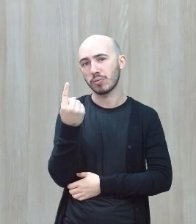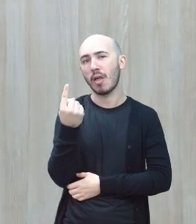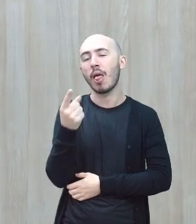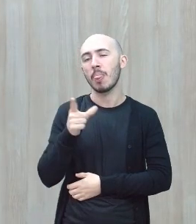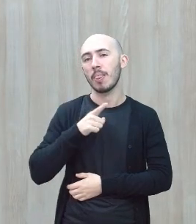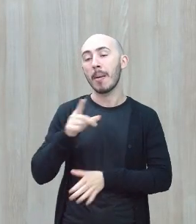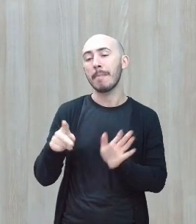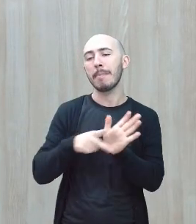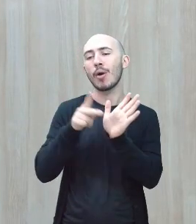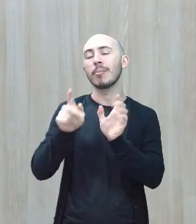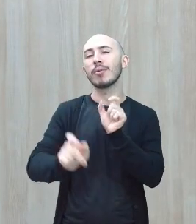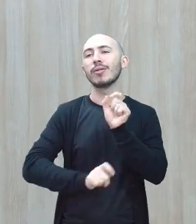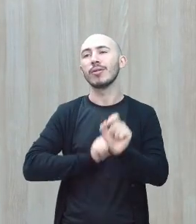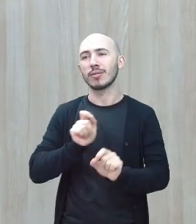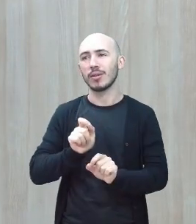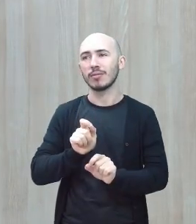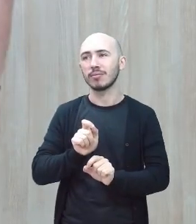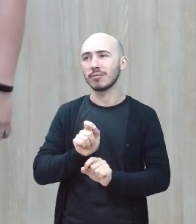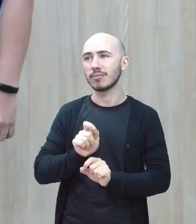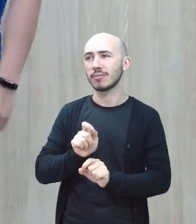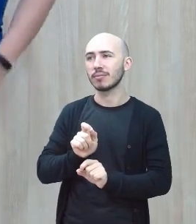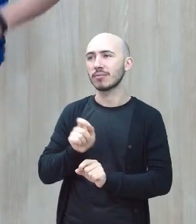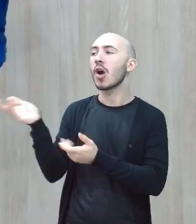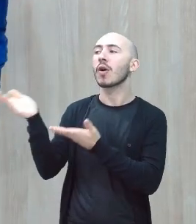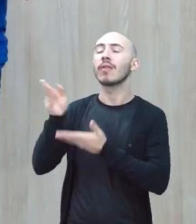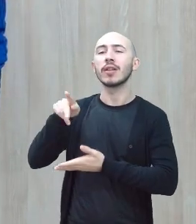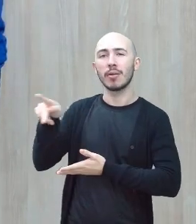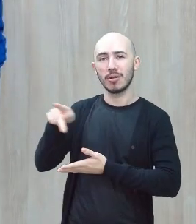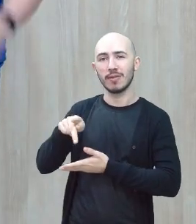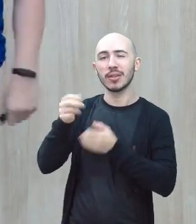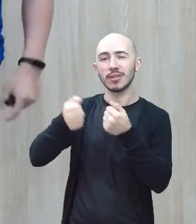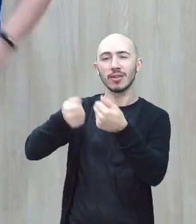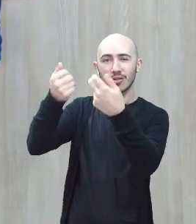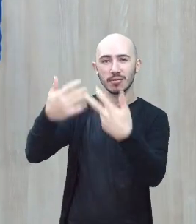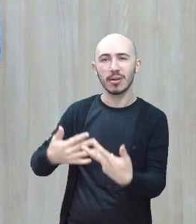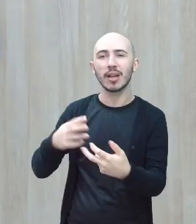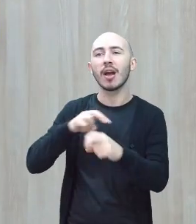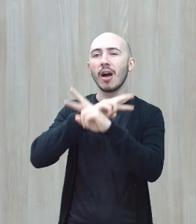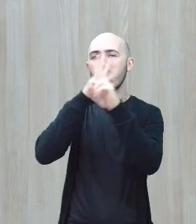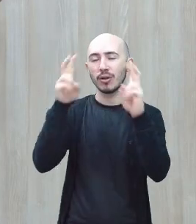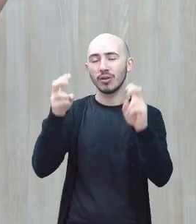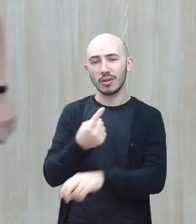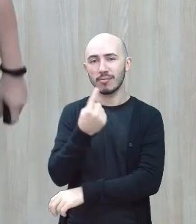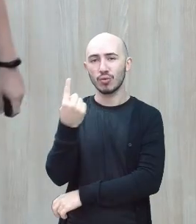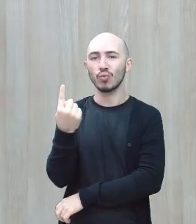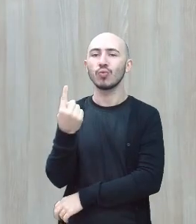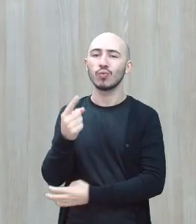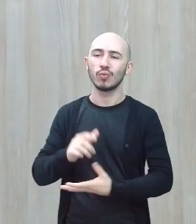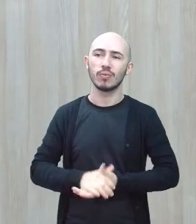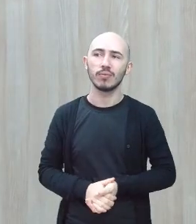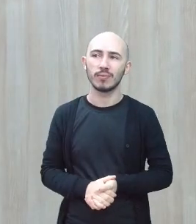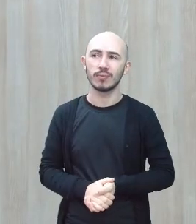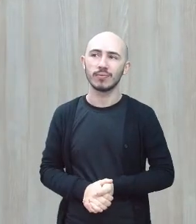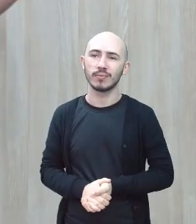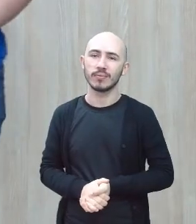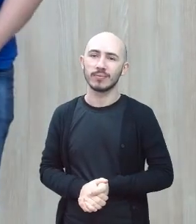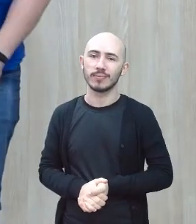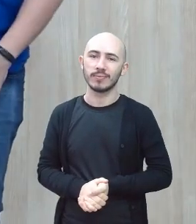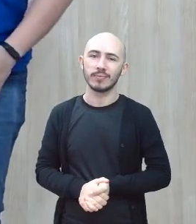essa. Explica aqui, professor. Essa daqui do one, em contraponto com o one lá